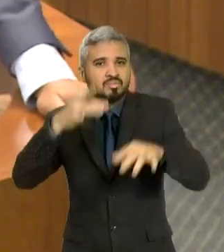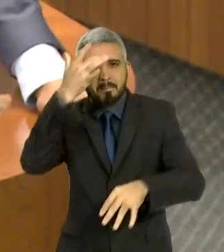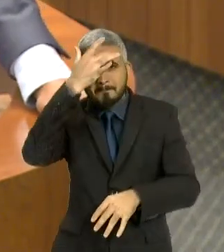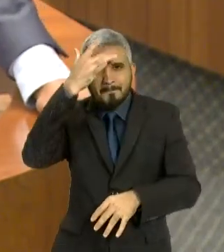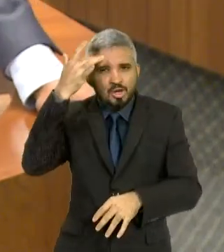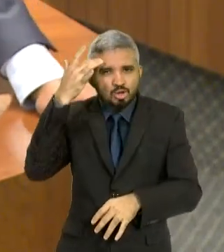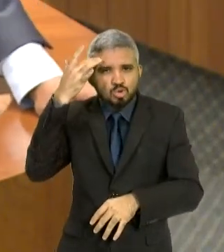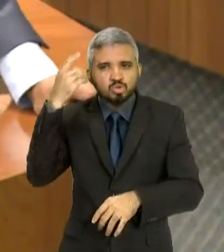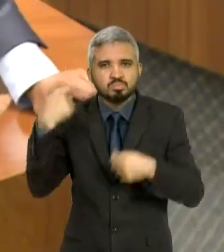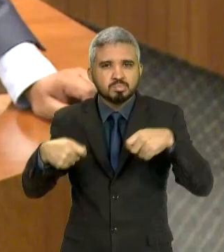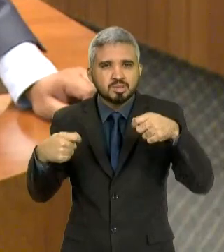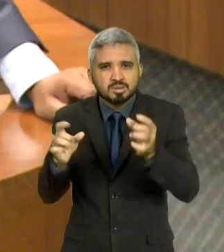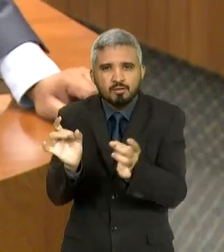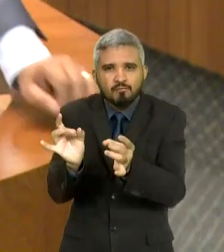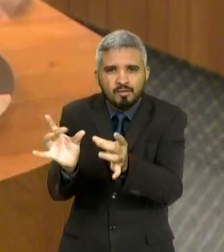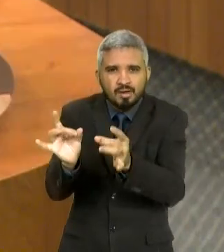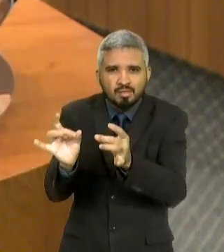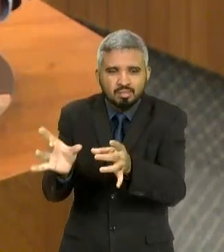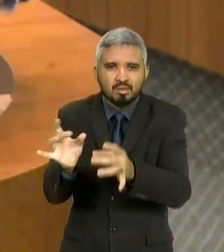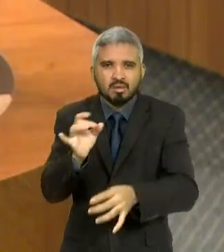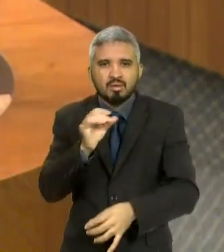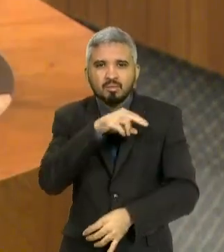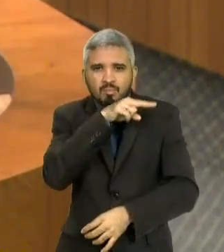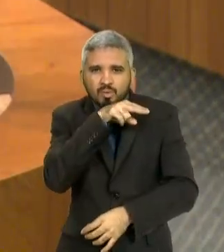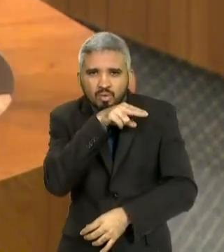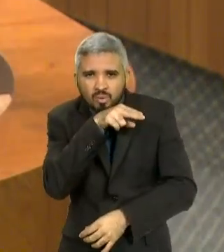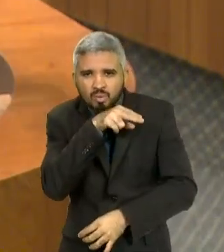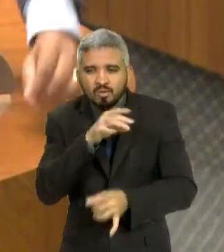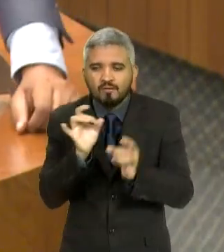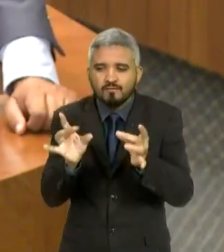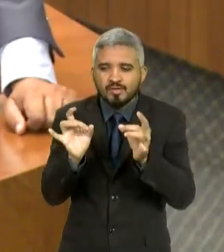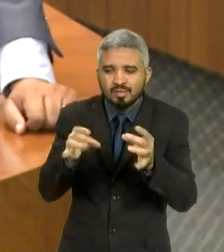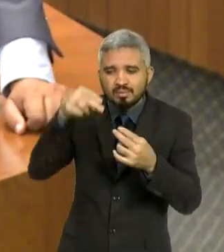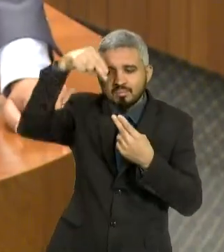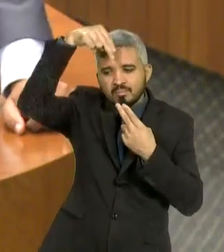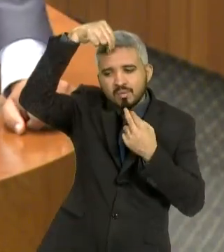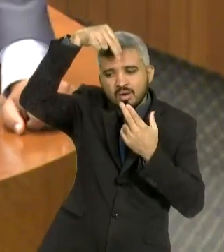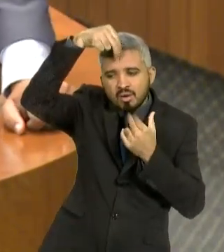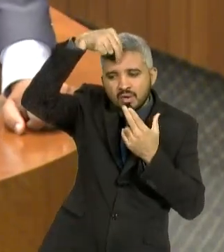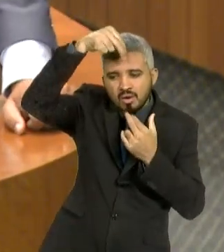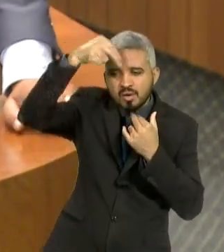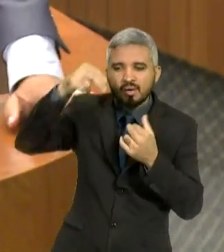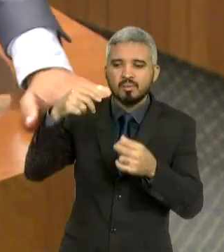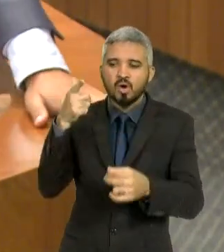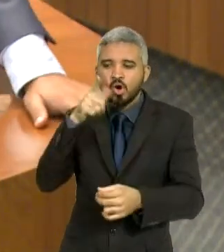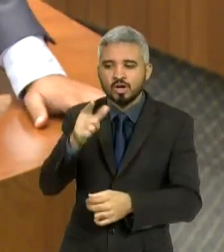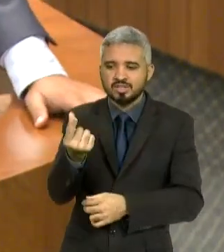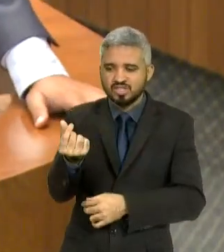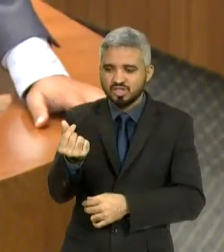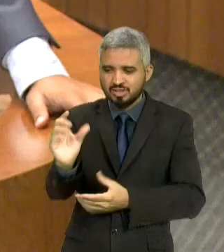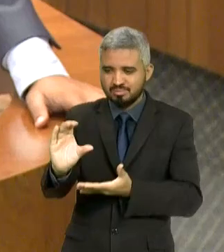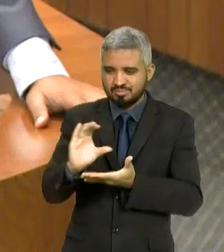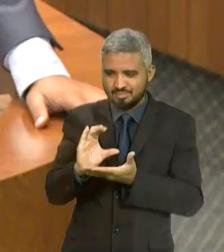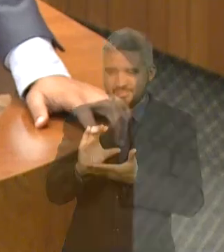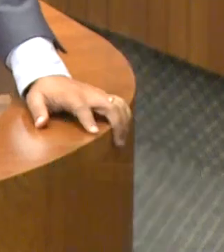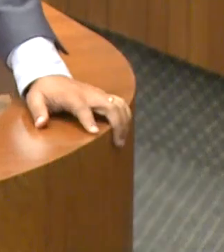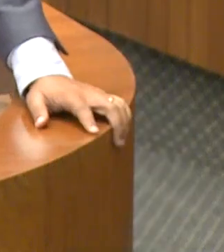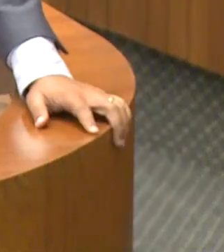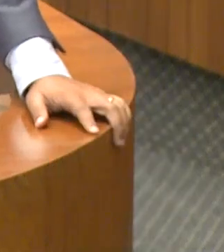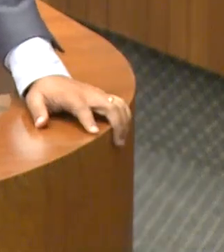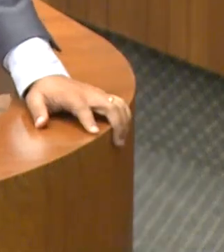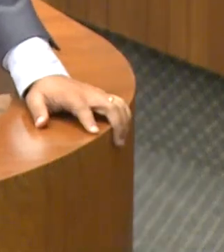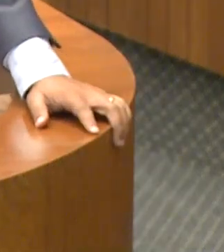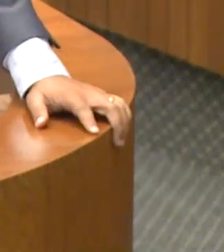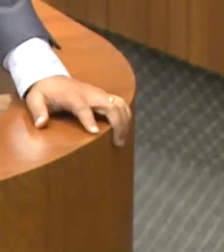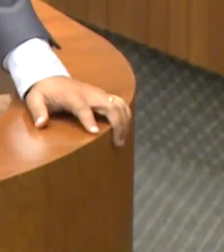bezerro para poder pagar um frete, para ter acesso ao hospital, muita gente, às vezes, não